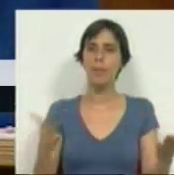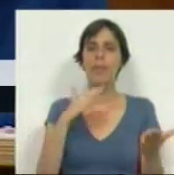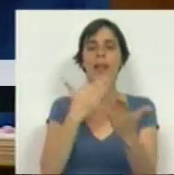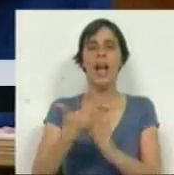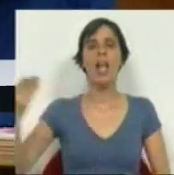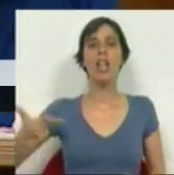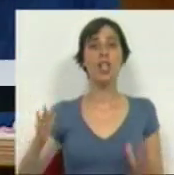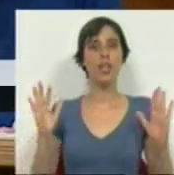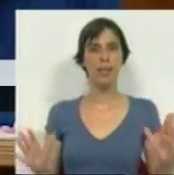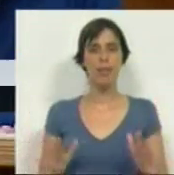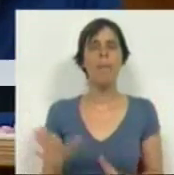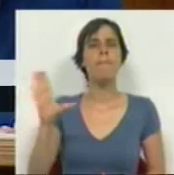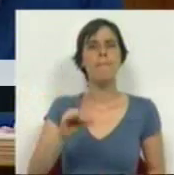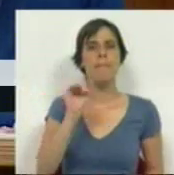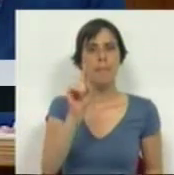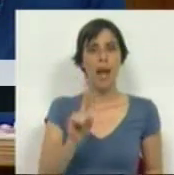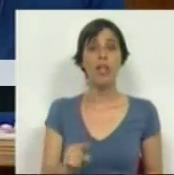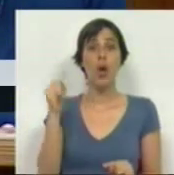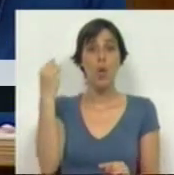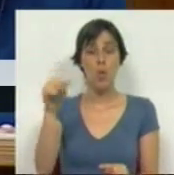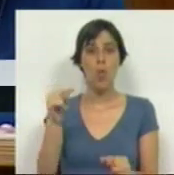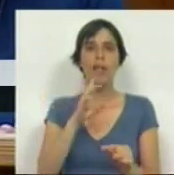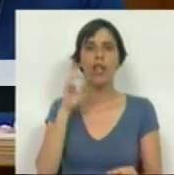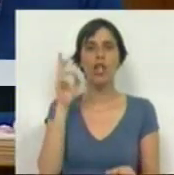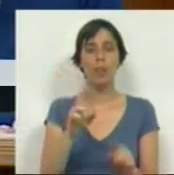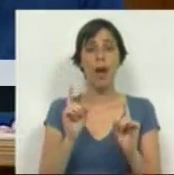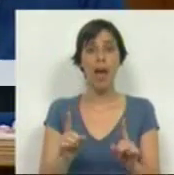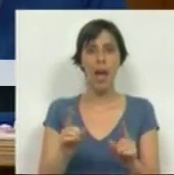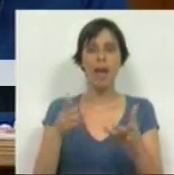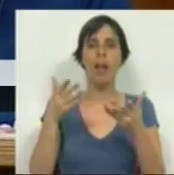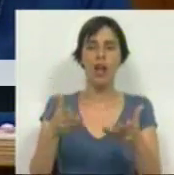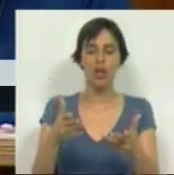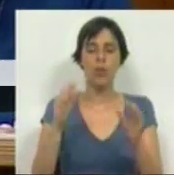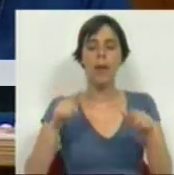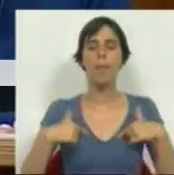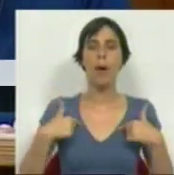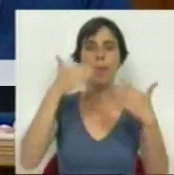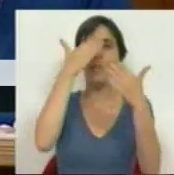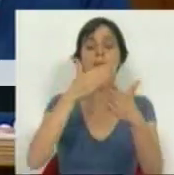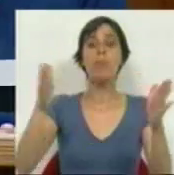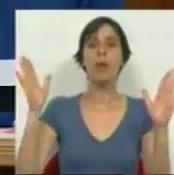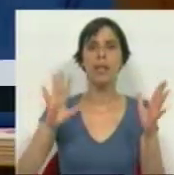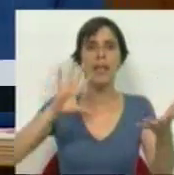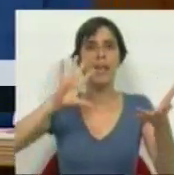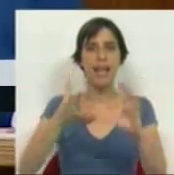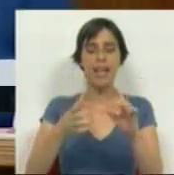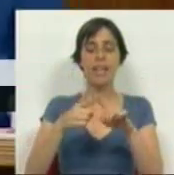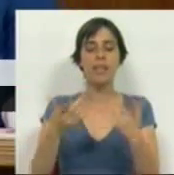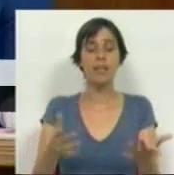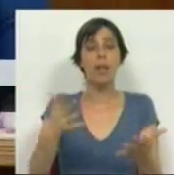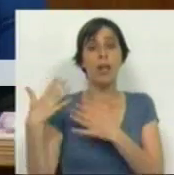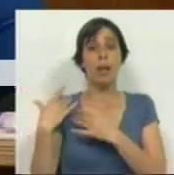confere legitimidade. Mais, são a única resposta que resgata a própria democracia da crise de regime a